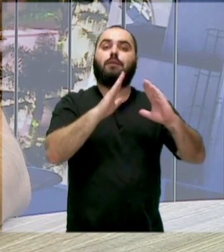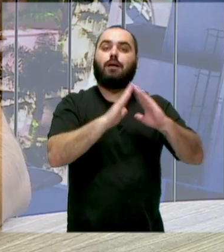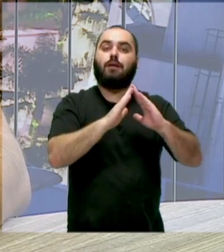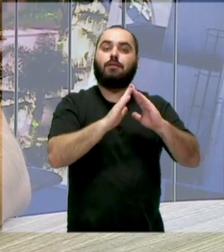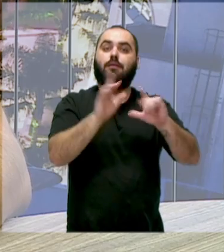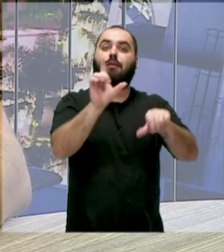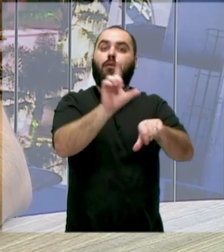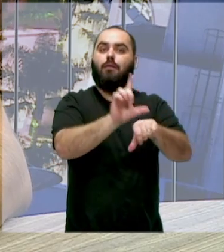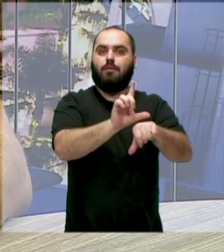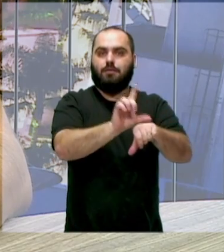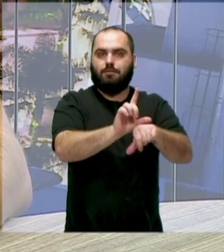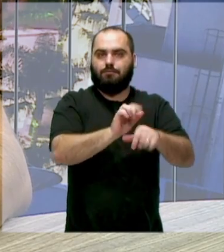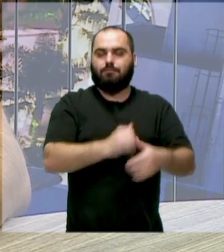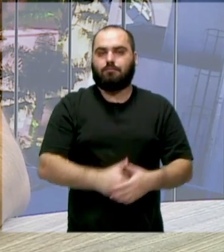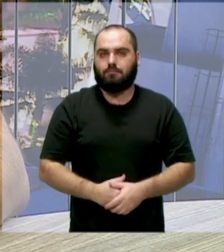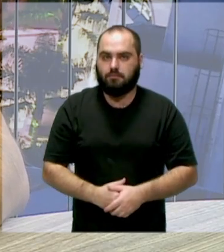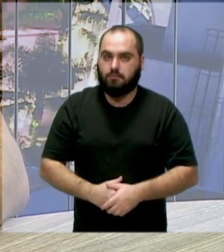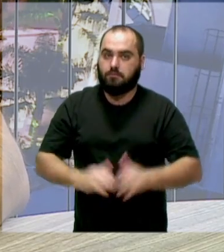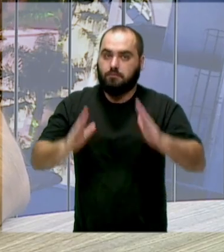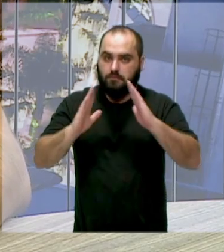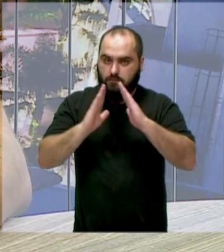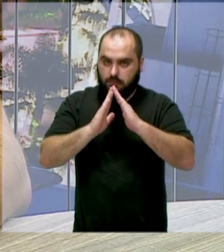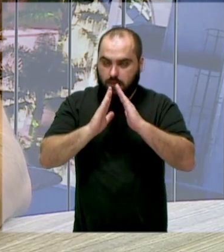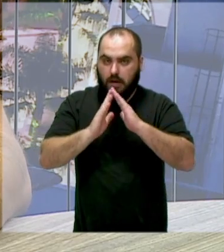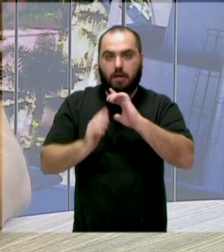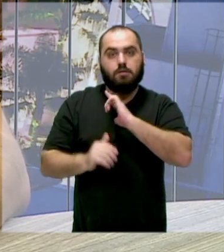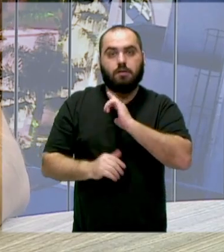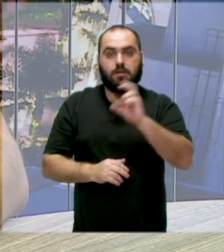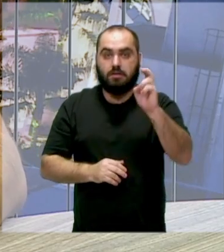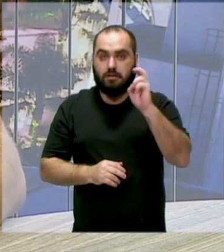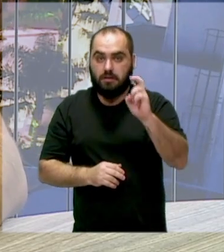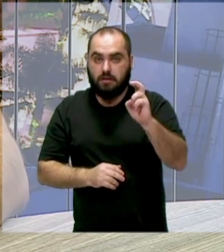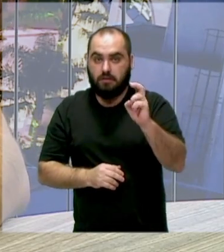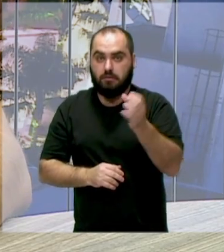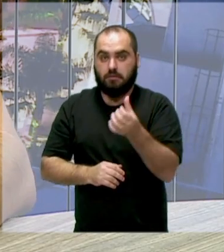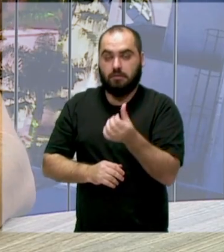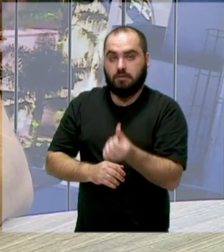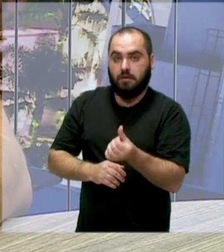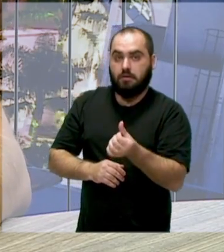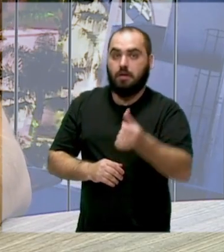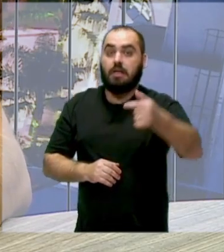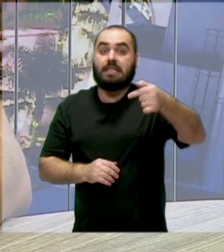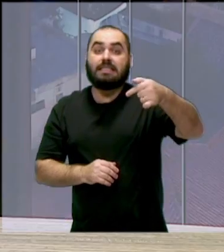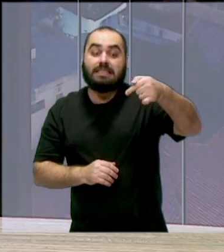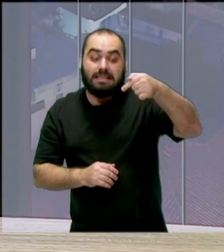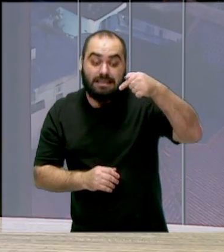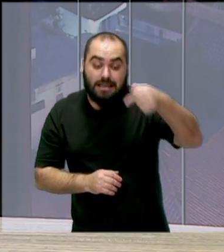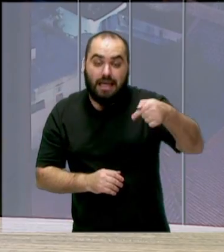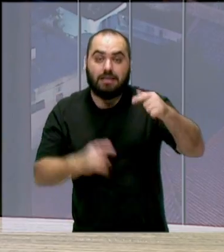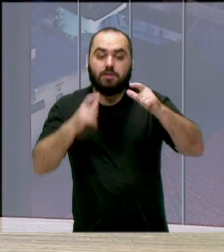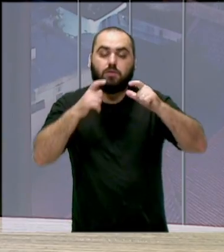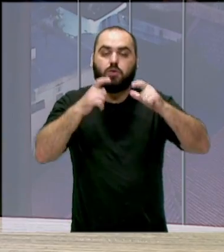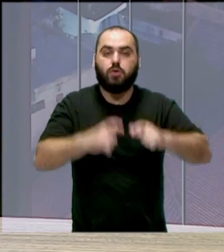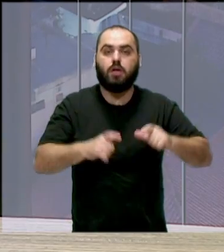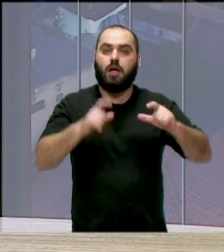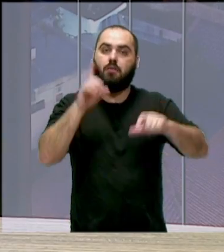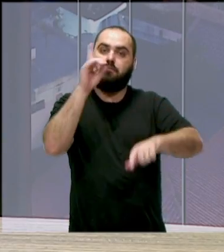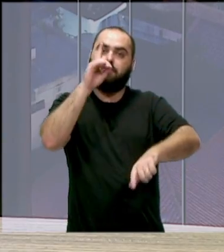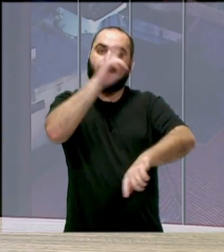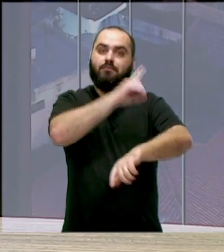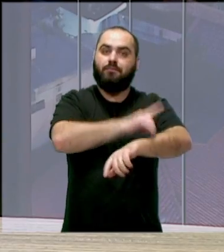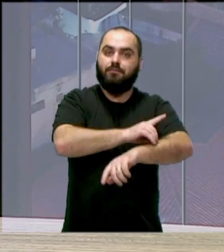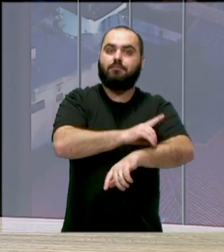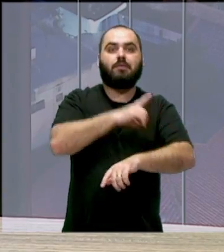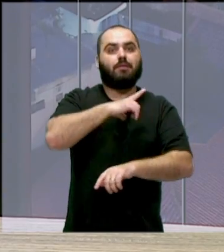tudo, residências com 5, 6, 7 focos. Nossa, então assim,